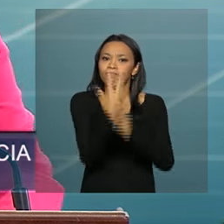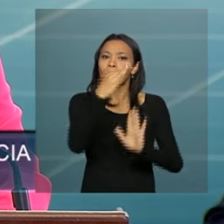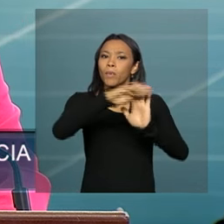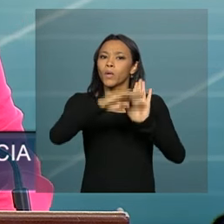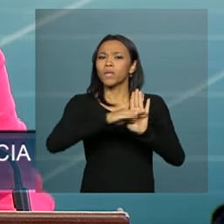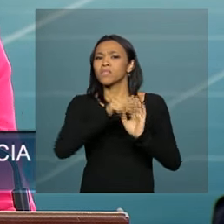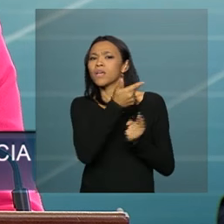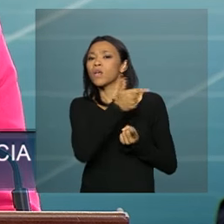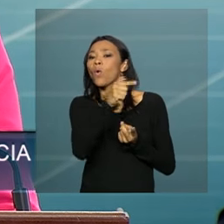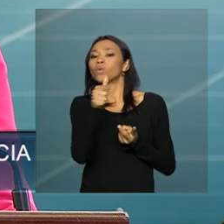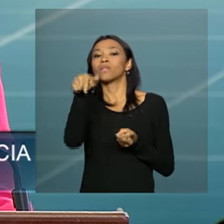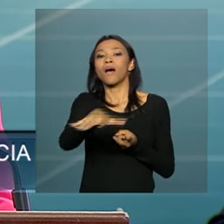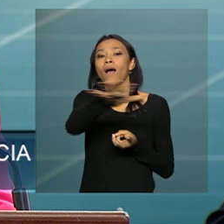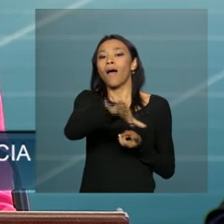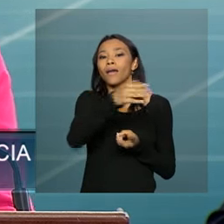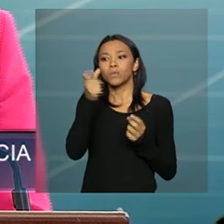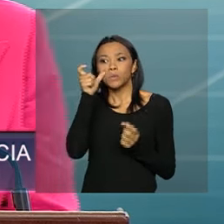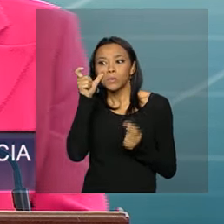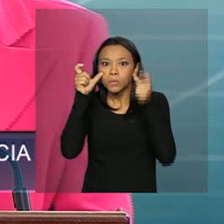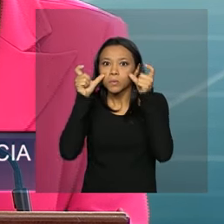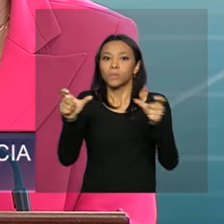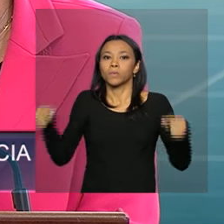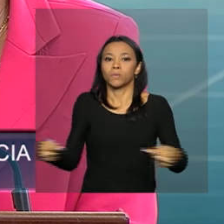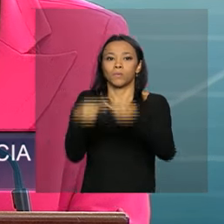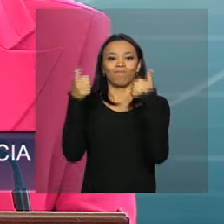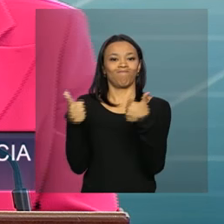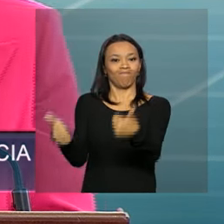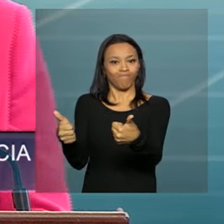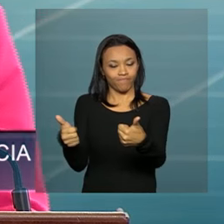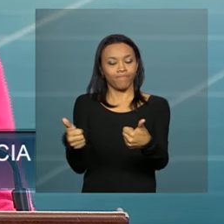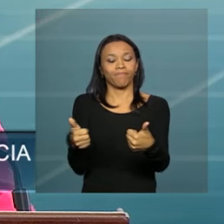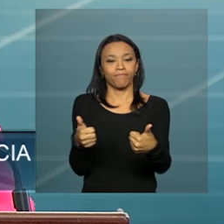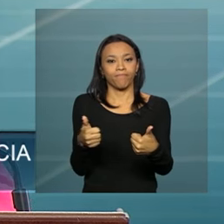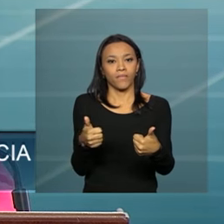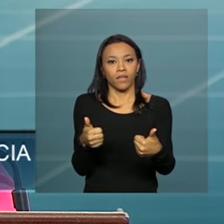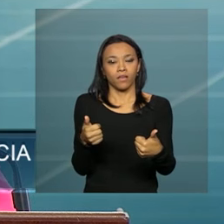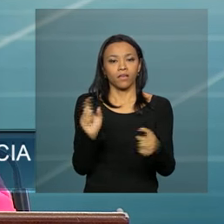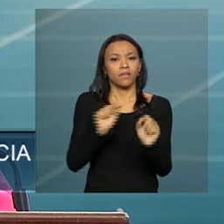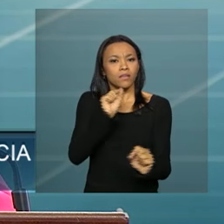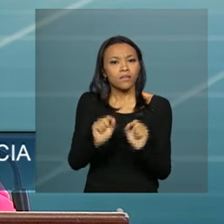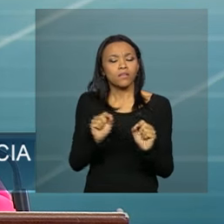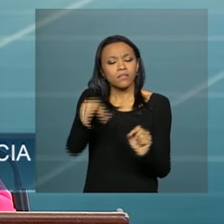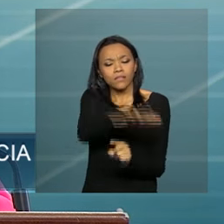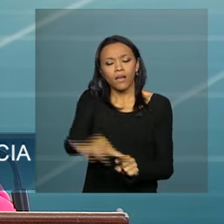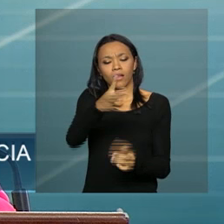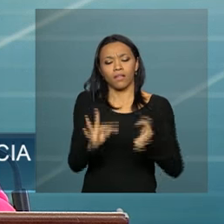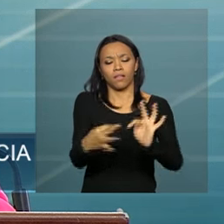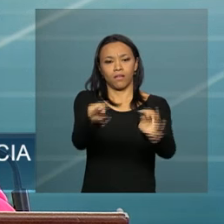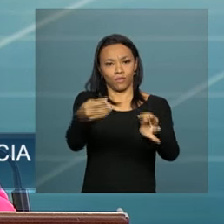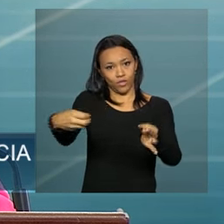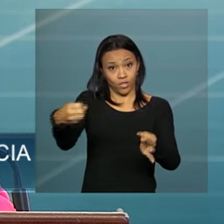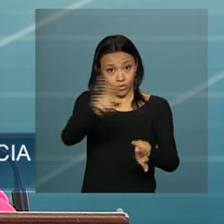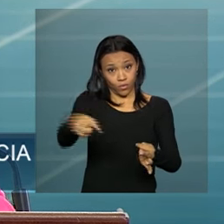em outras áreas de interesse comum, entre as quais as de tecnologia e inovação. Eu